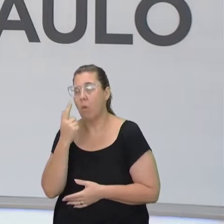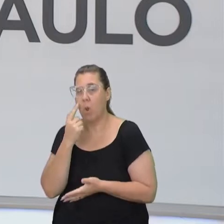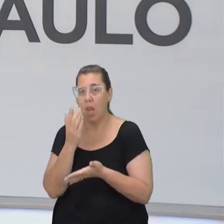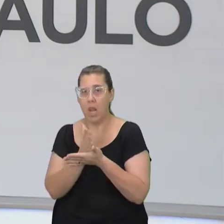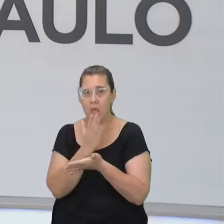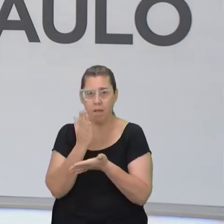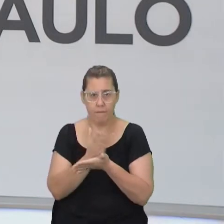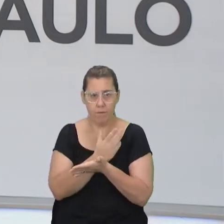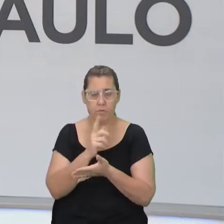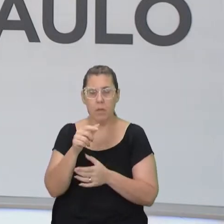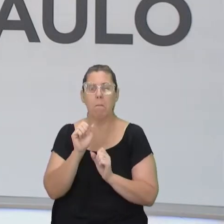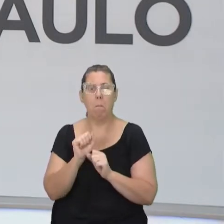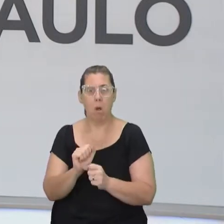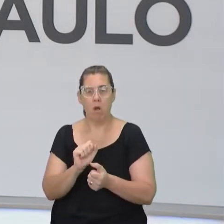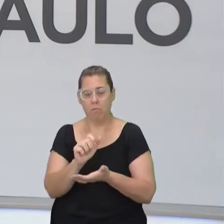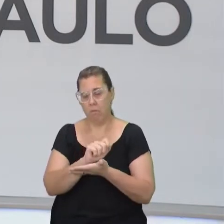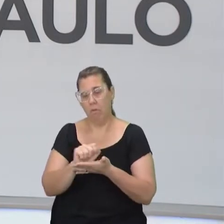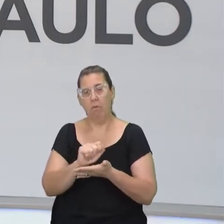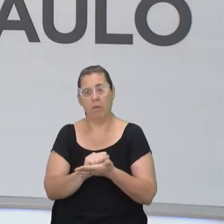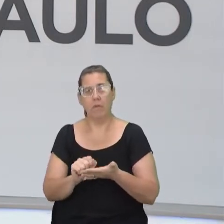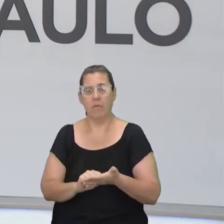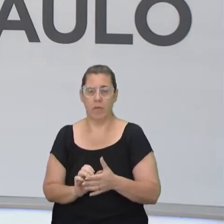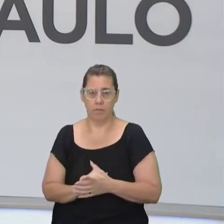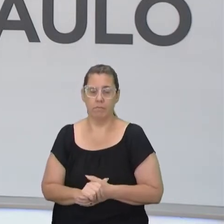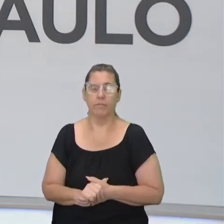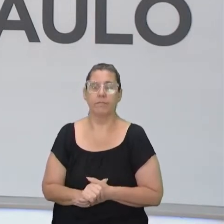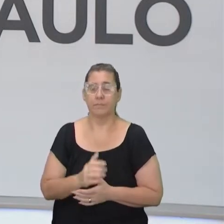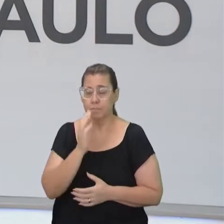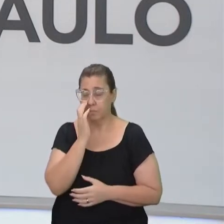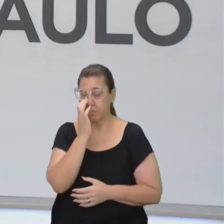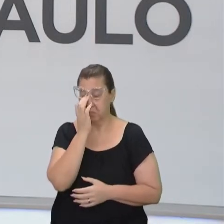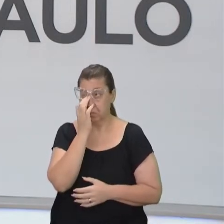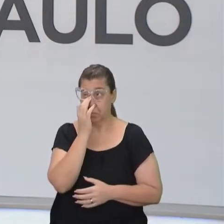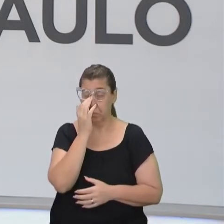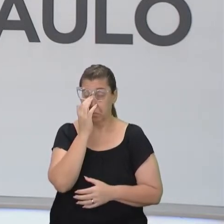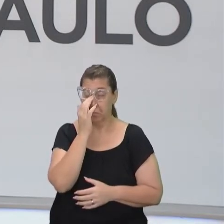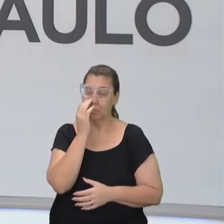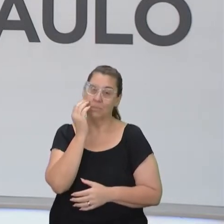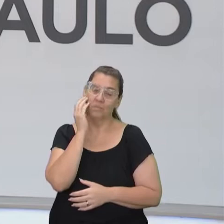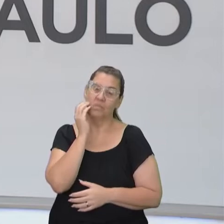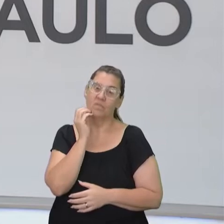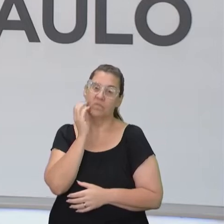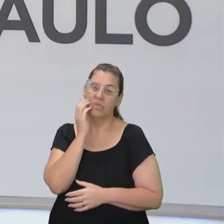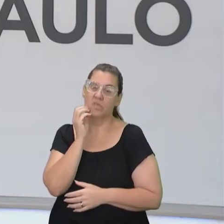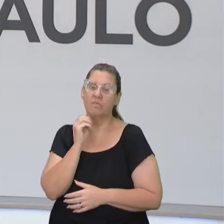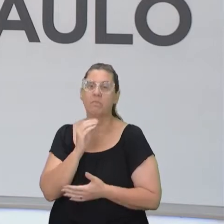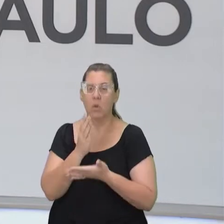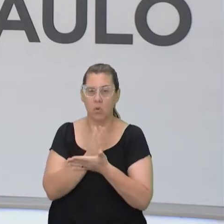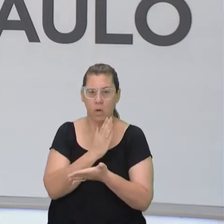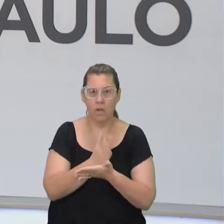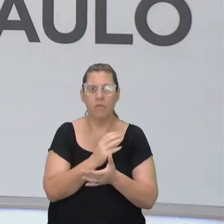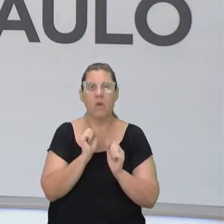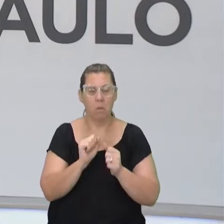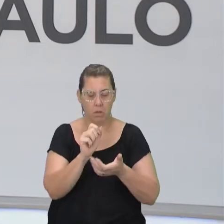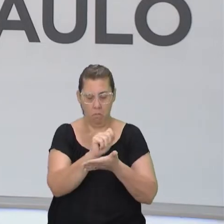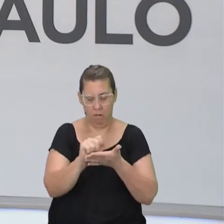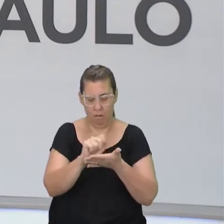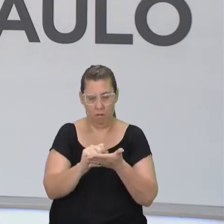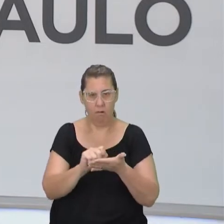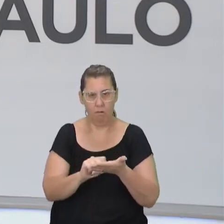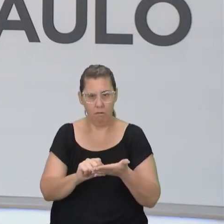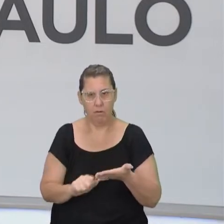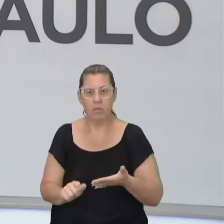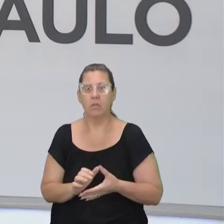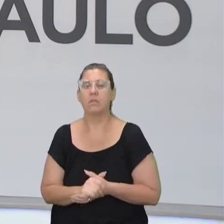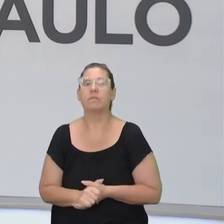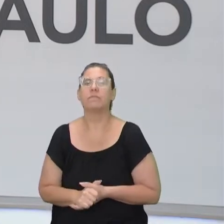possa escrever nele, não aqueles da biblioteca da escola, que você não pode escrever. Eu queria que você fosse até um livro que você pudesse escrever, um print da tela, dá para você